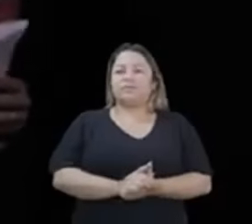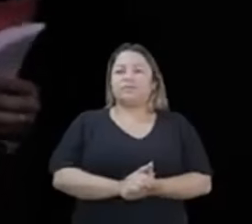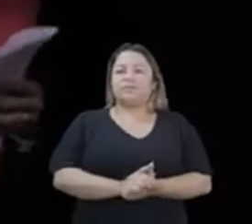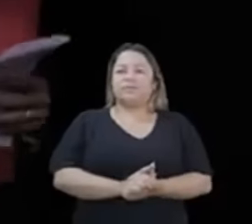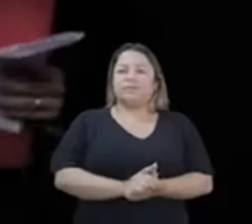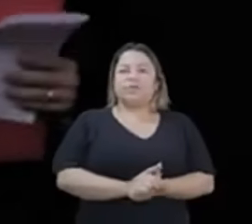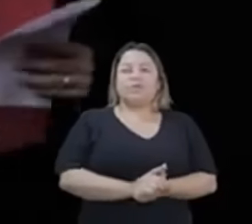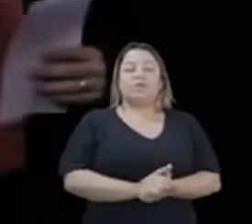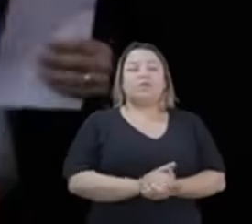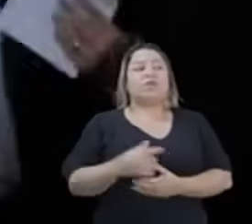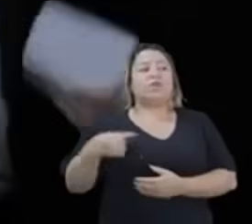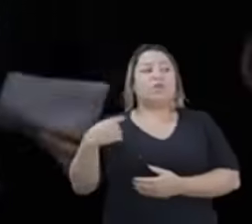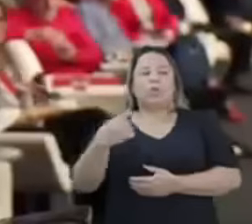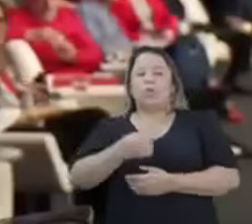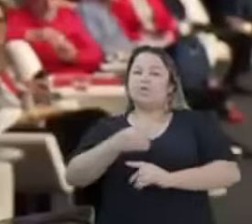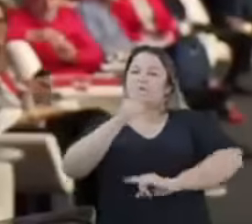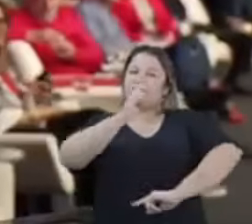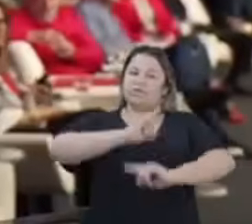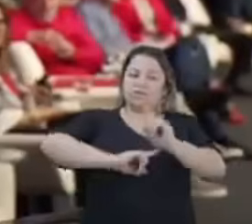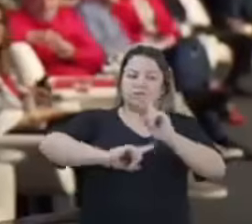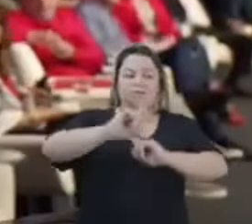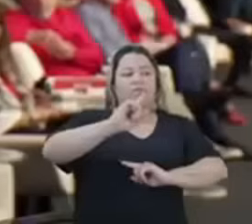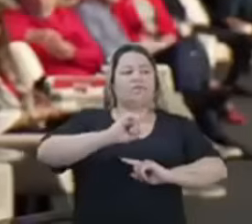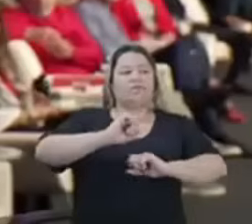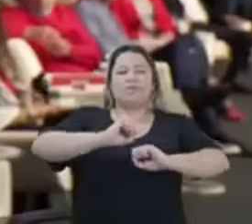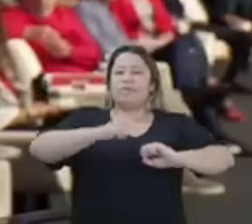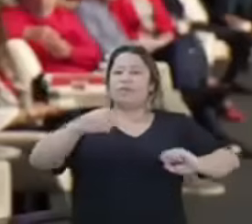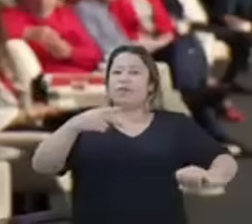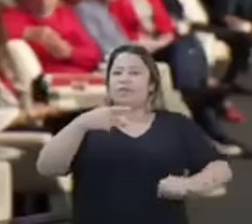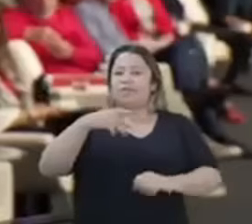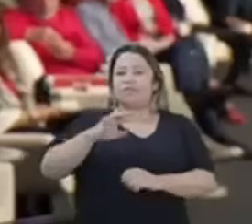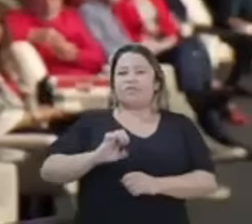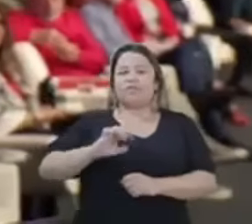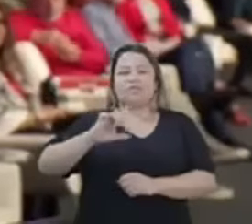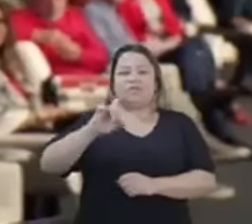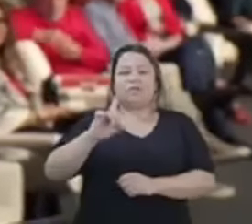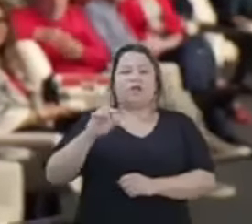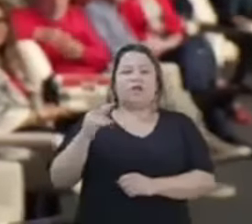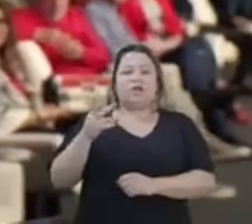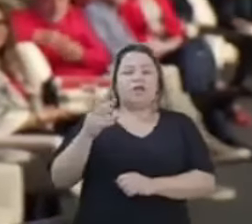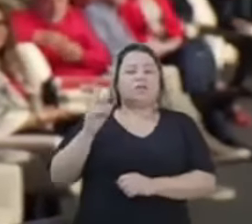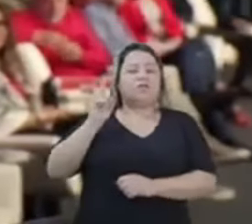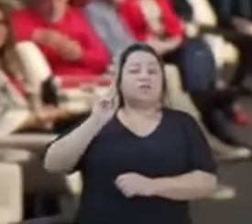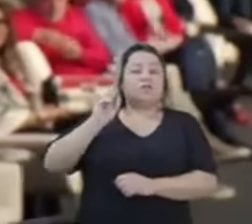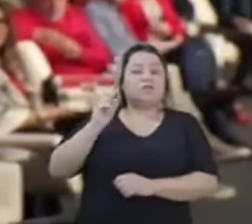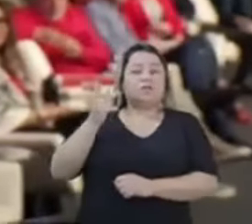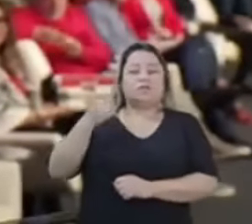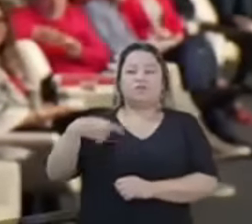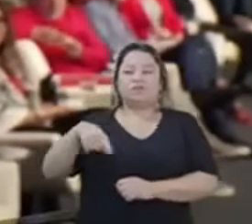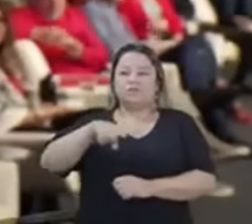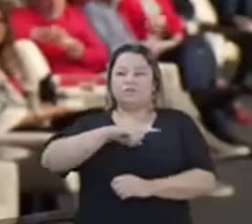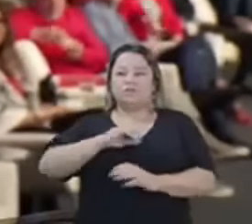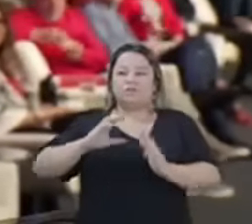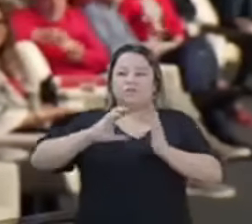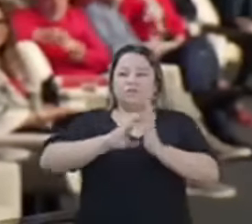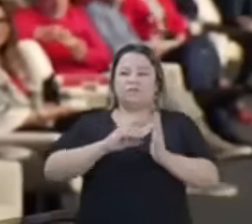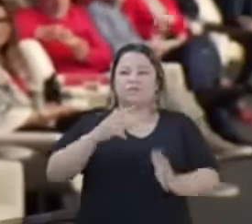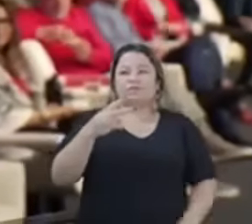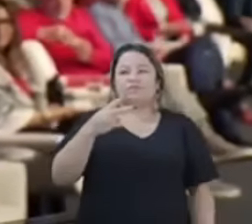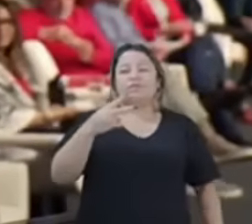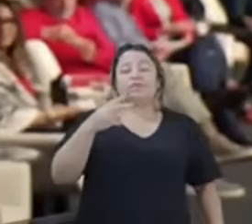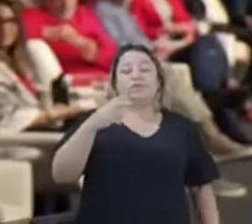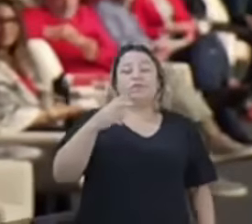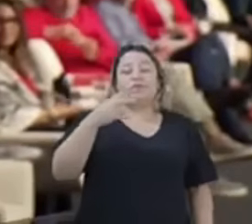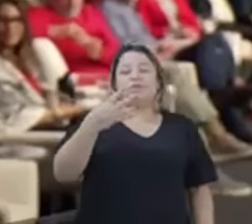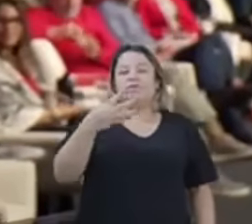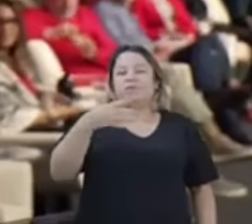que fez com que nós construíssemos o maior PED da história do nosso partido, com